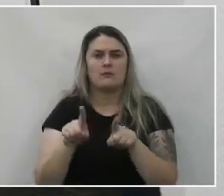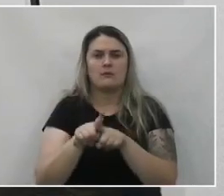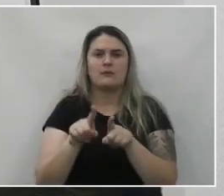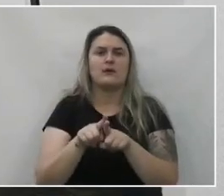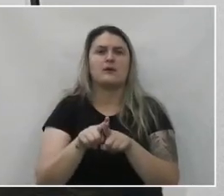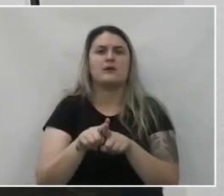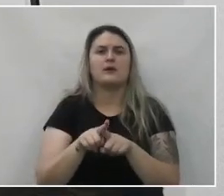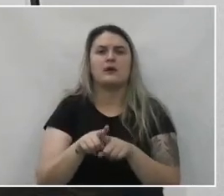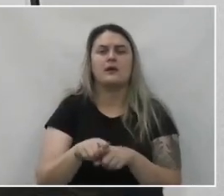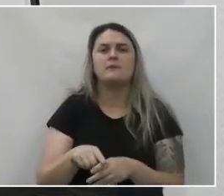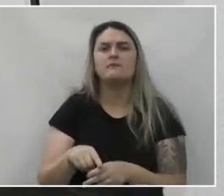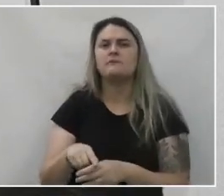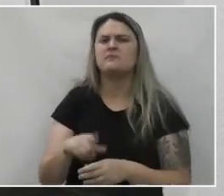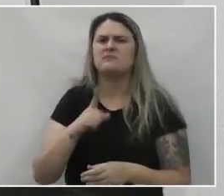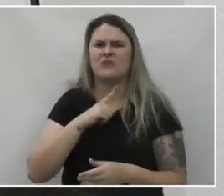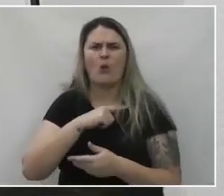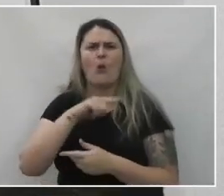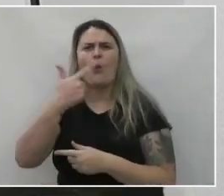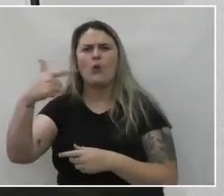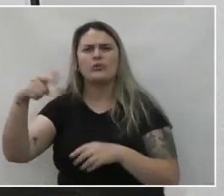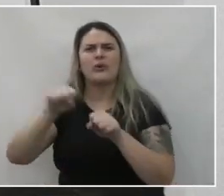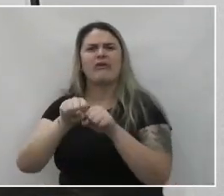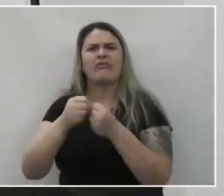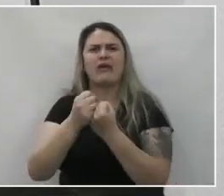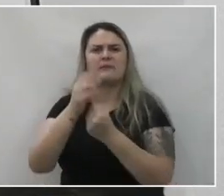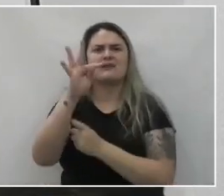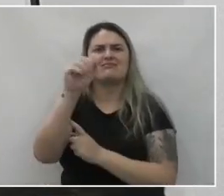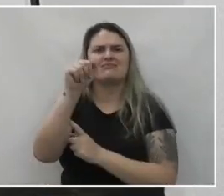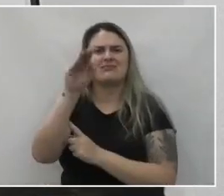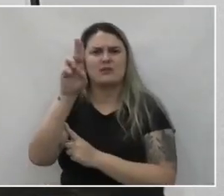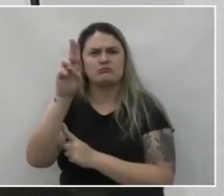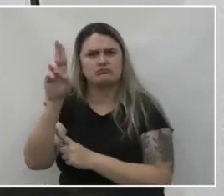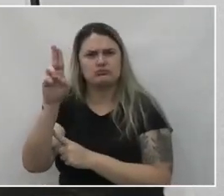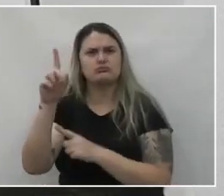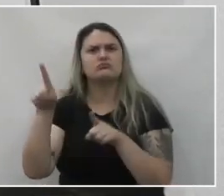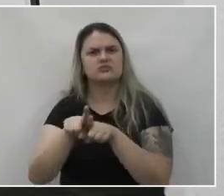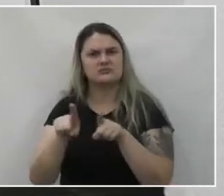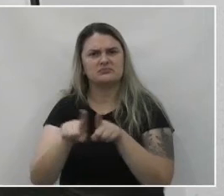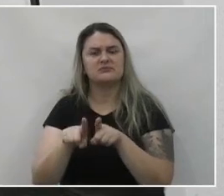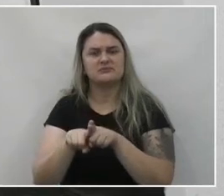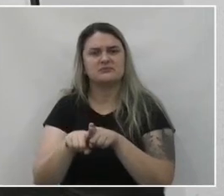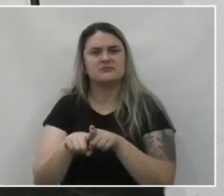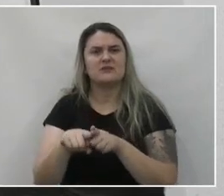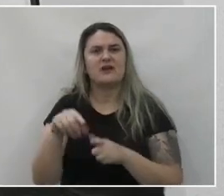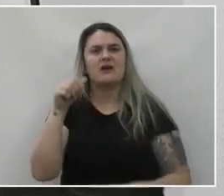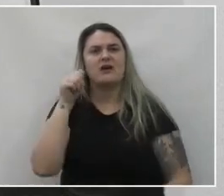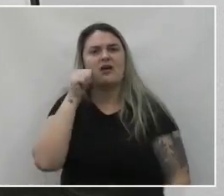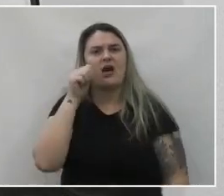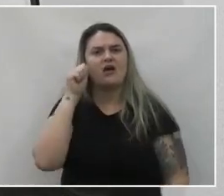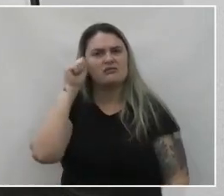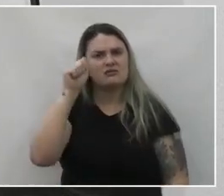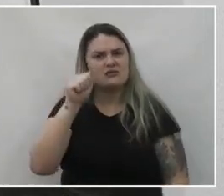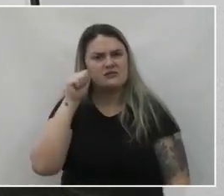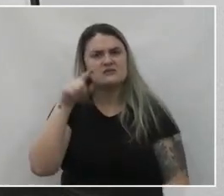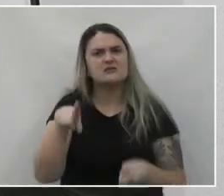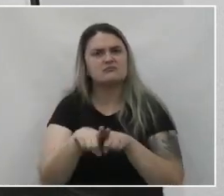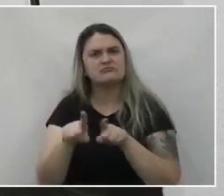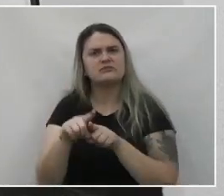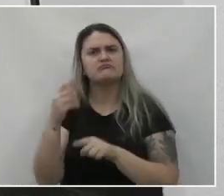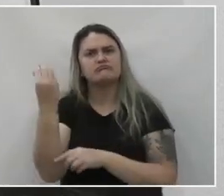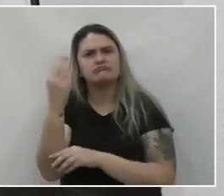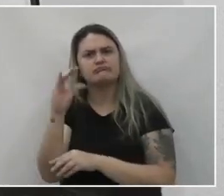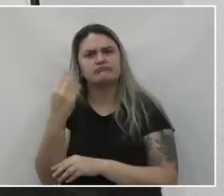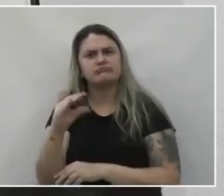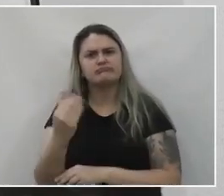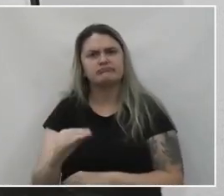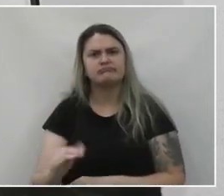mídia Ninja, Quebrando o Tabu, são mídias grandes. Atrizes famosas compartilharam o que aconteceu aqui em